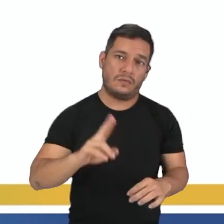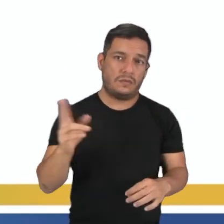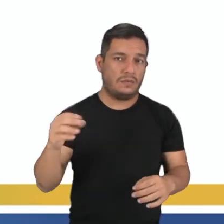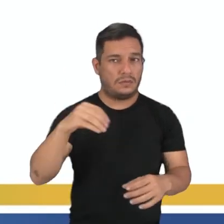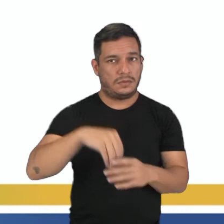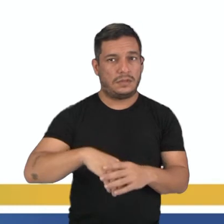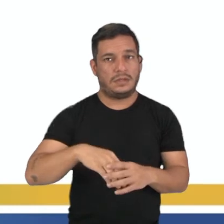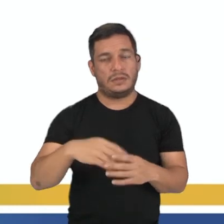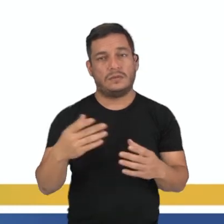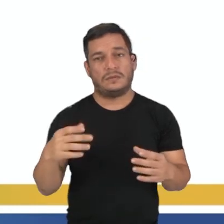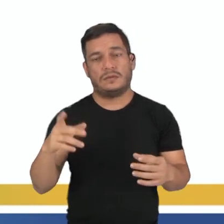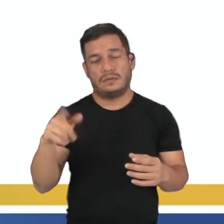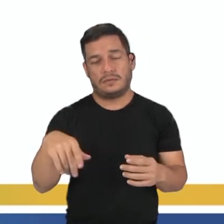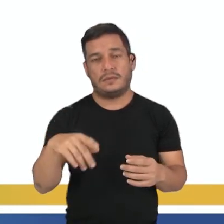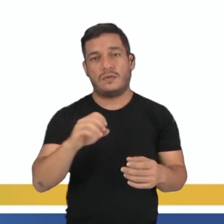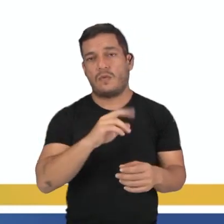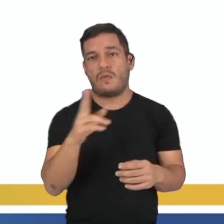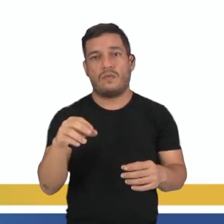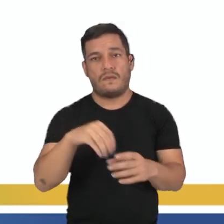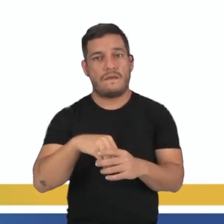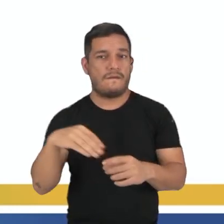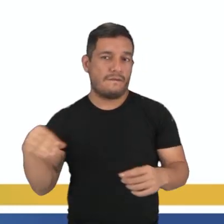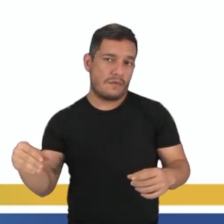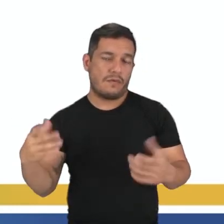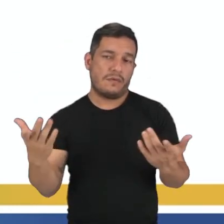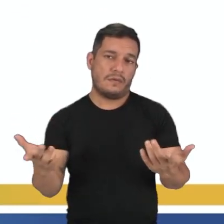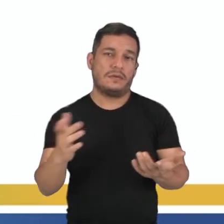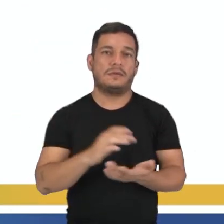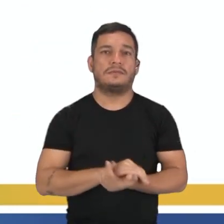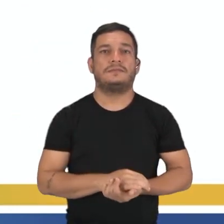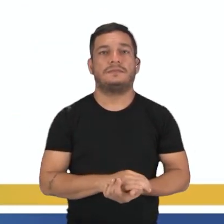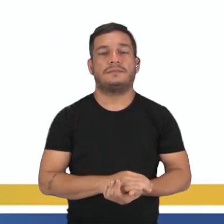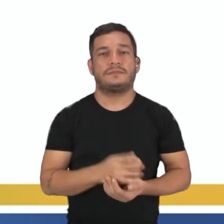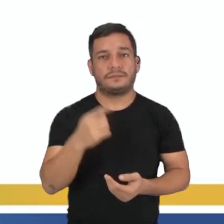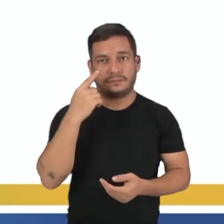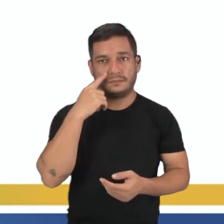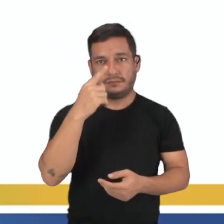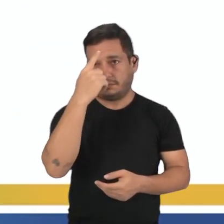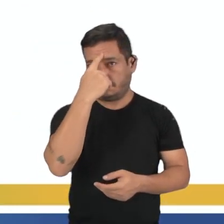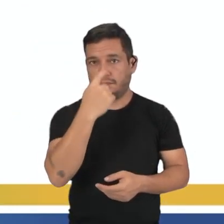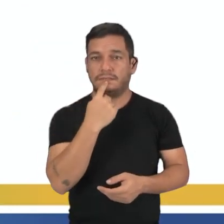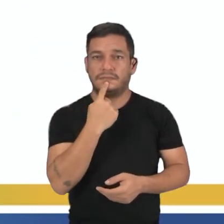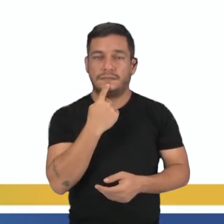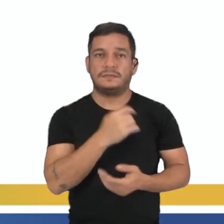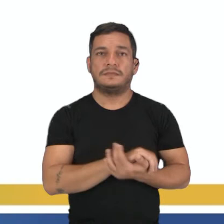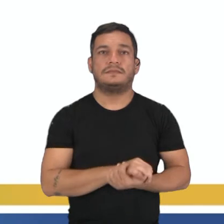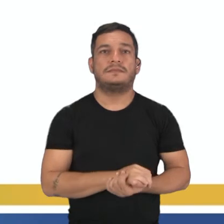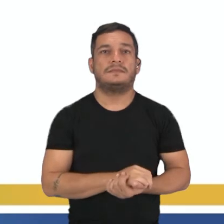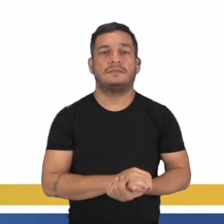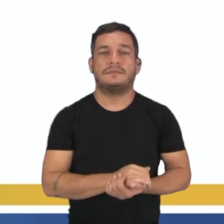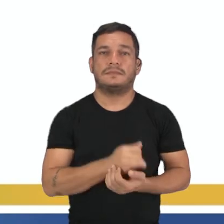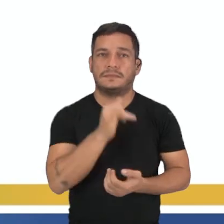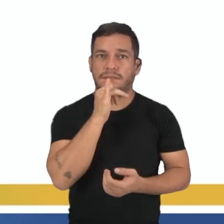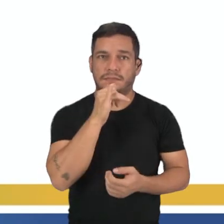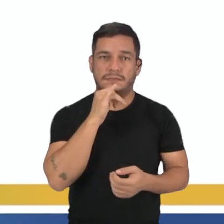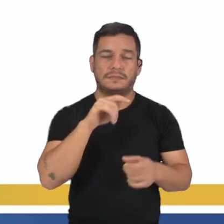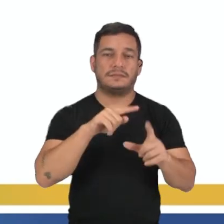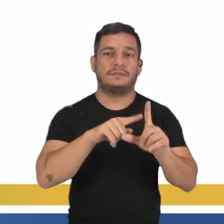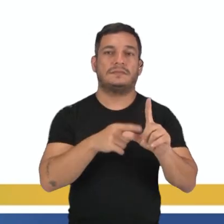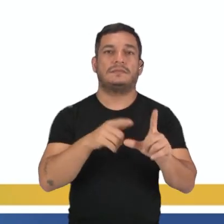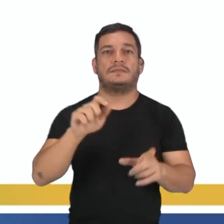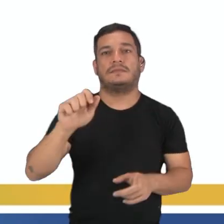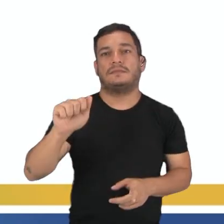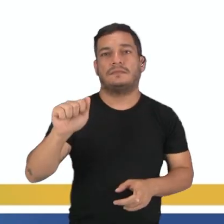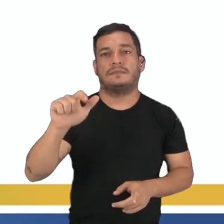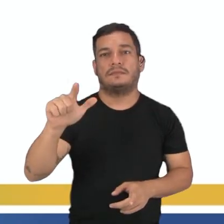ser internos dentro das paralelas ou externos, né? Fora das paralelas. Observe aí, ó. Por exemplo, o ângulo